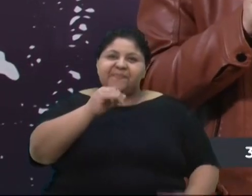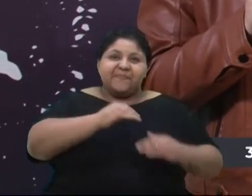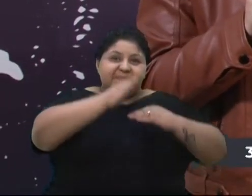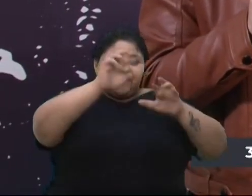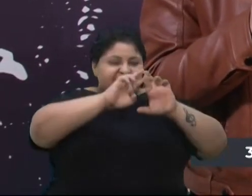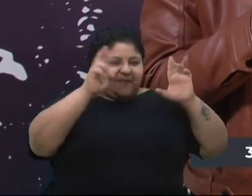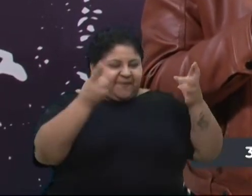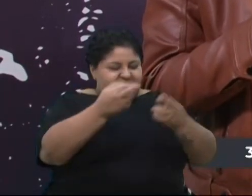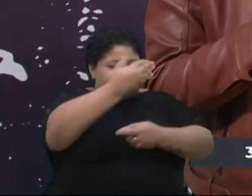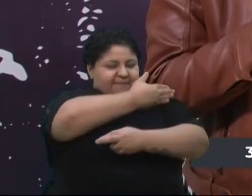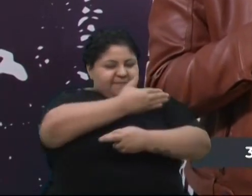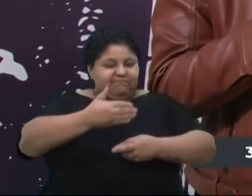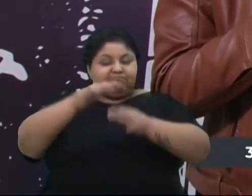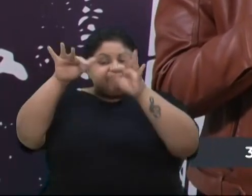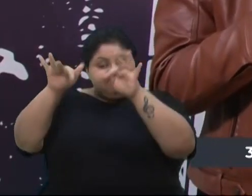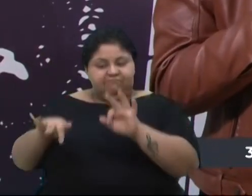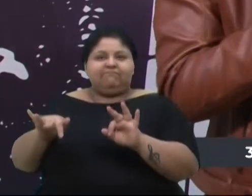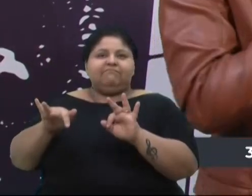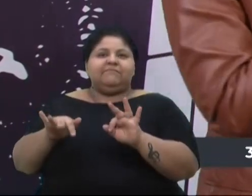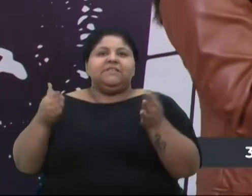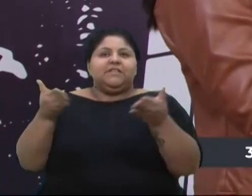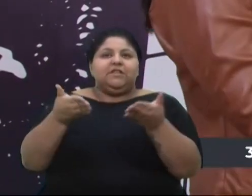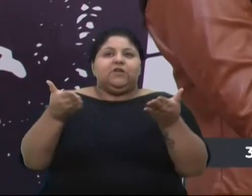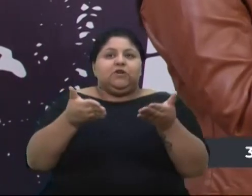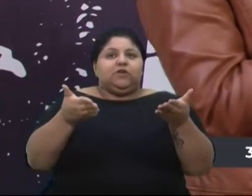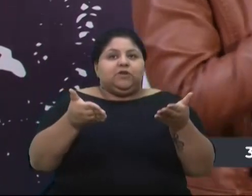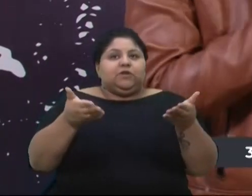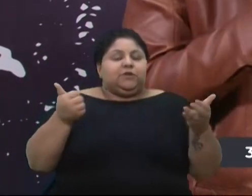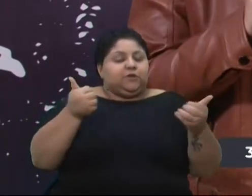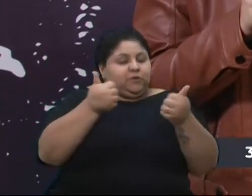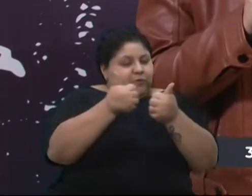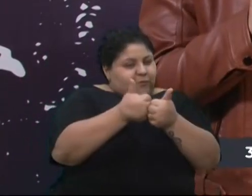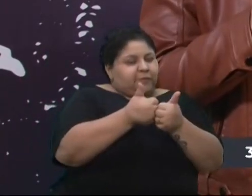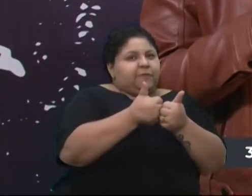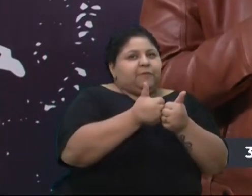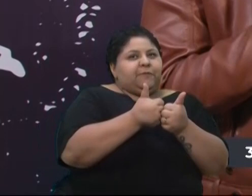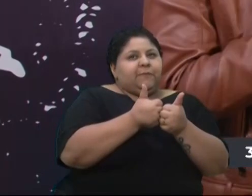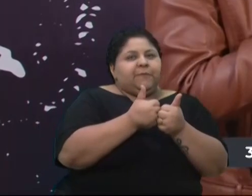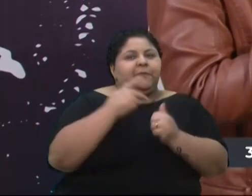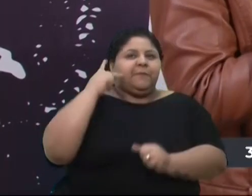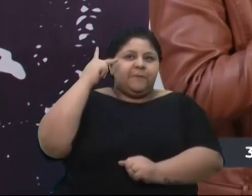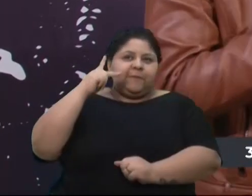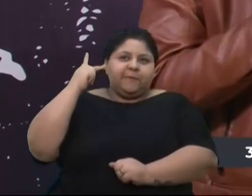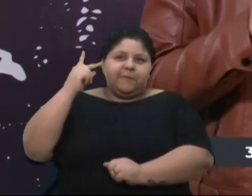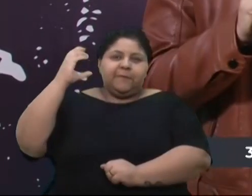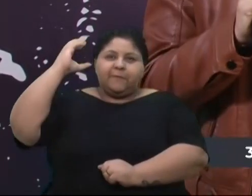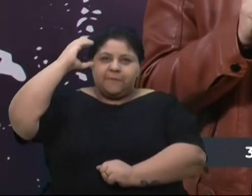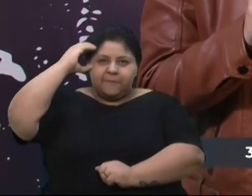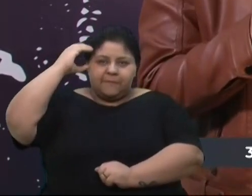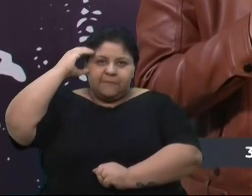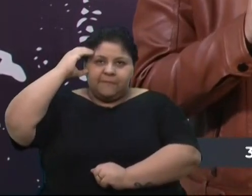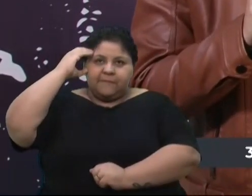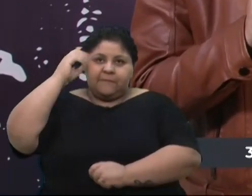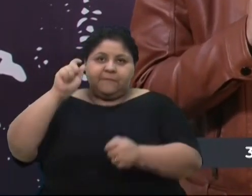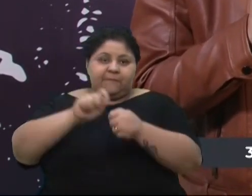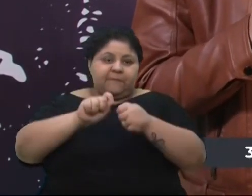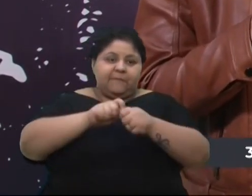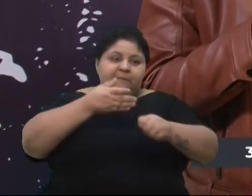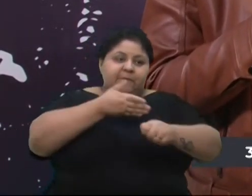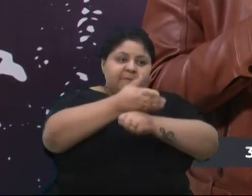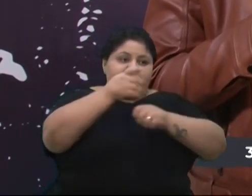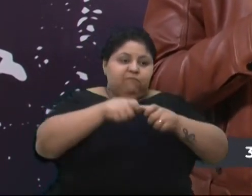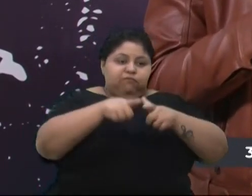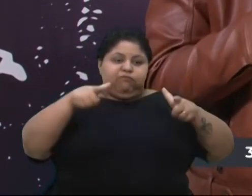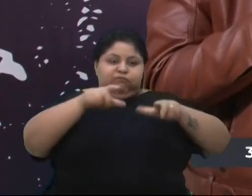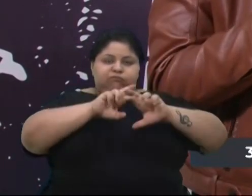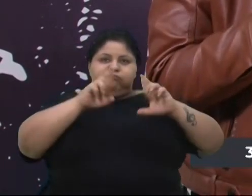sessão ordinária finalizada e eu já estou aqui ao meu lado com o vereador Omir Cadore, que fez parte do grande